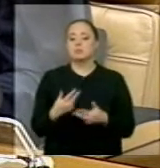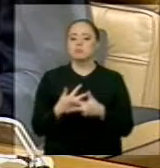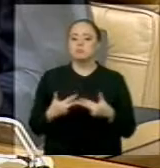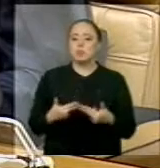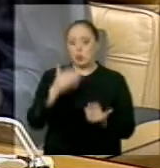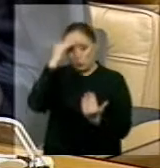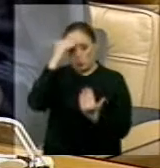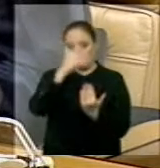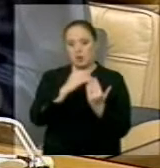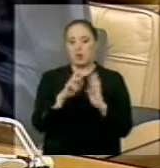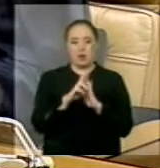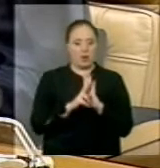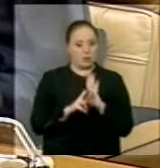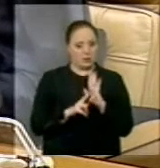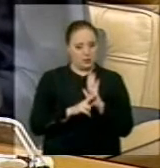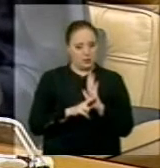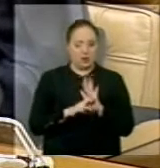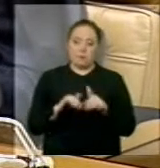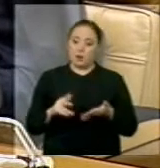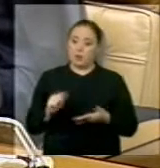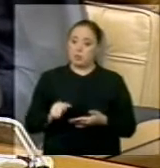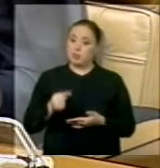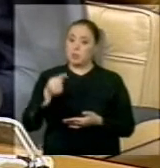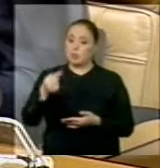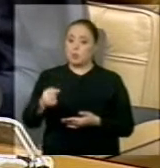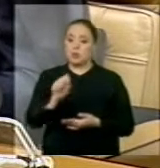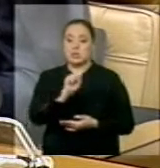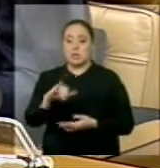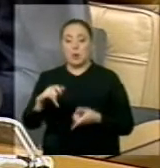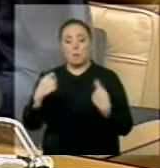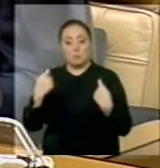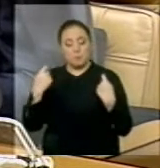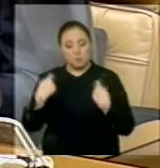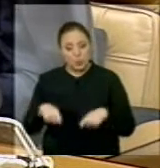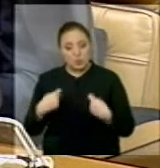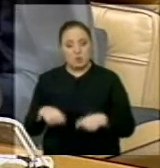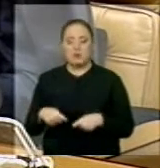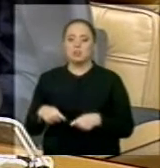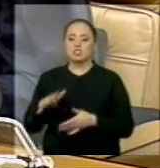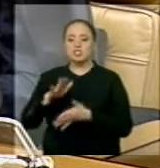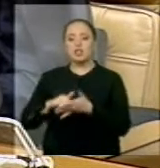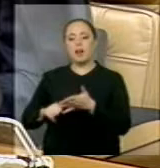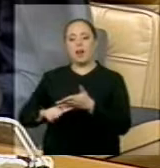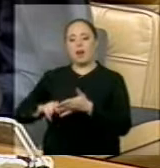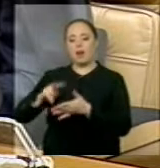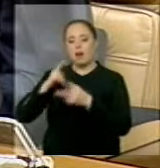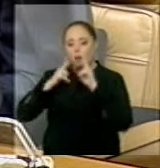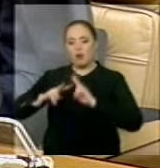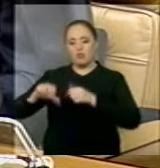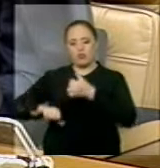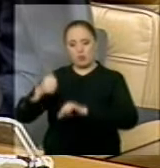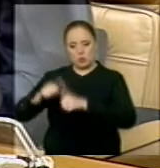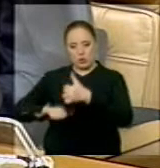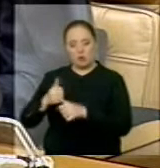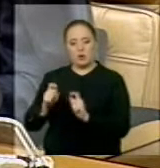propósitos da norma, para somente então ser possível a dispensa da vistoria prévia como